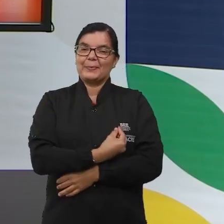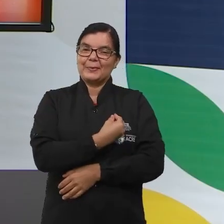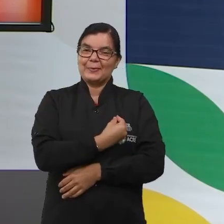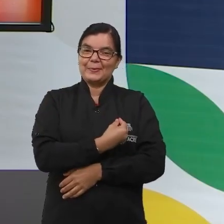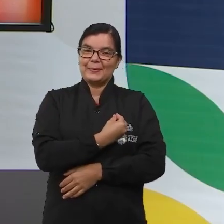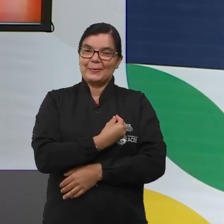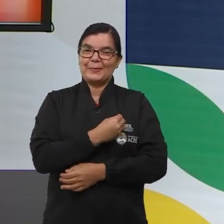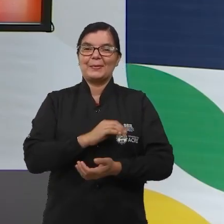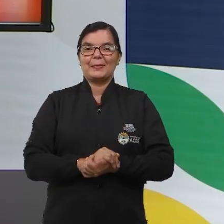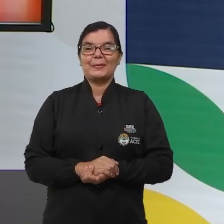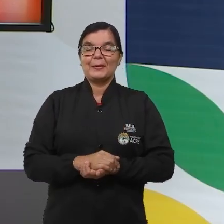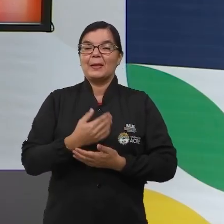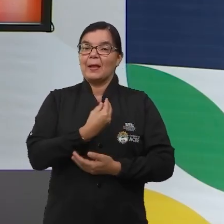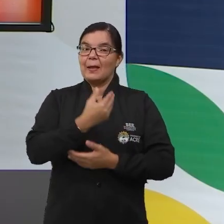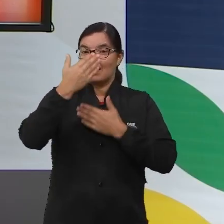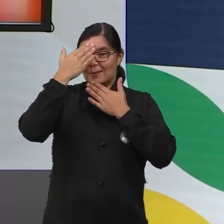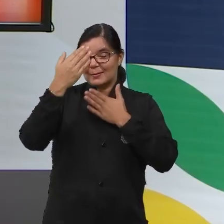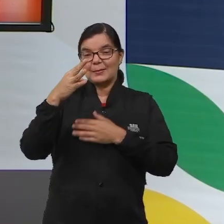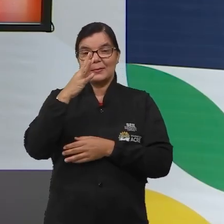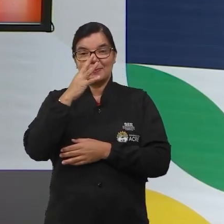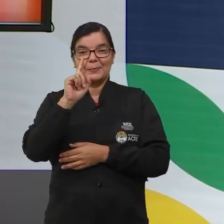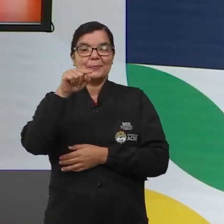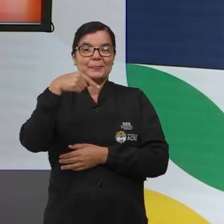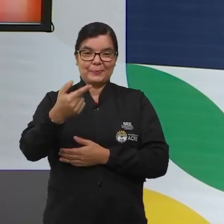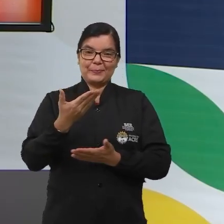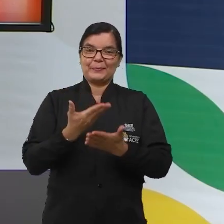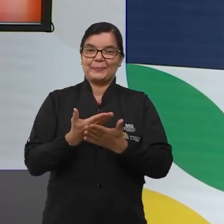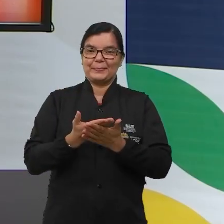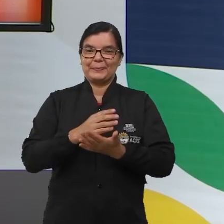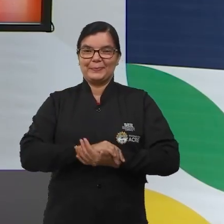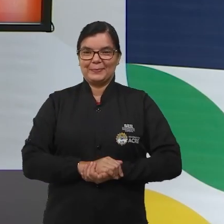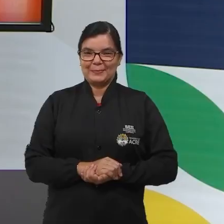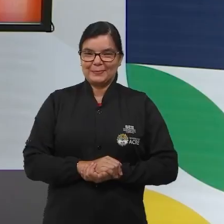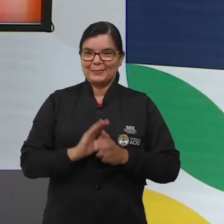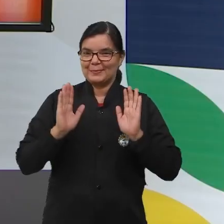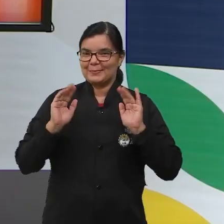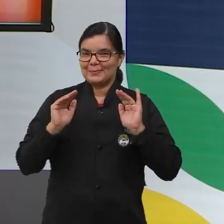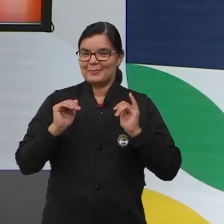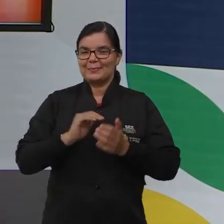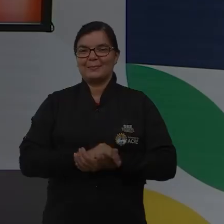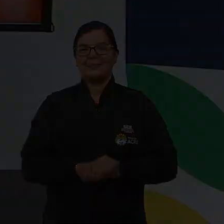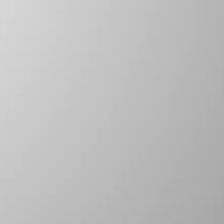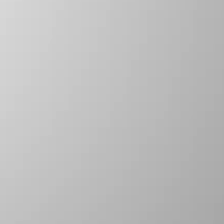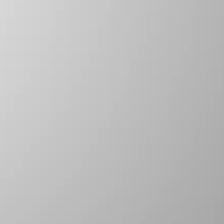sua participação, agradeço você que está assistindo e a gente se encontra na próxima. Até lá!